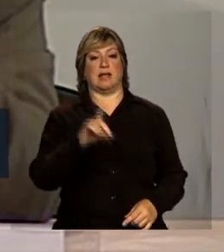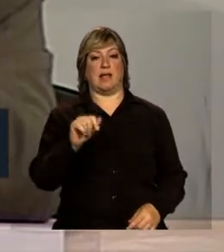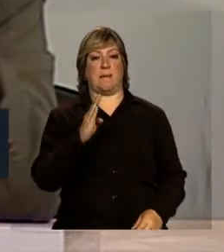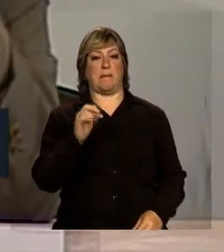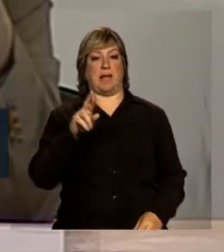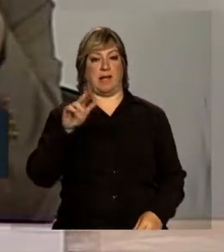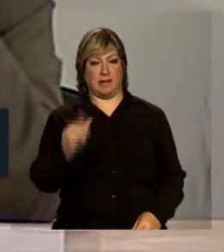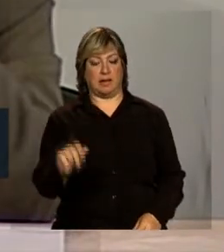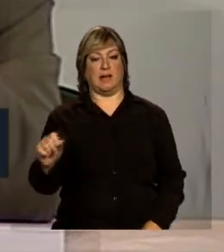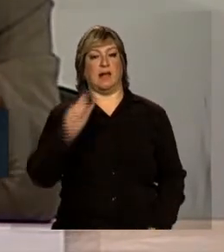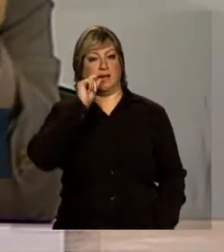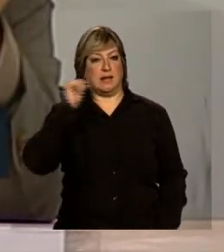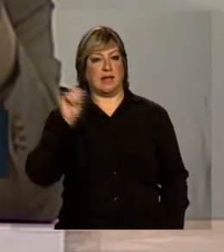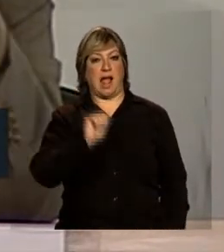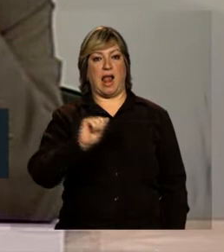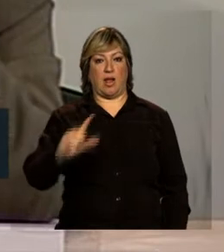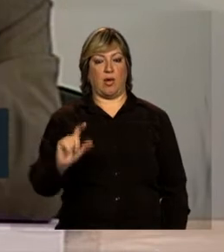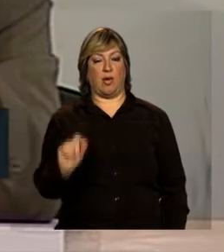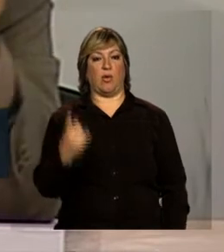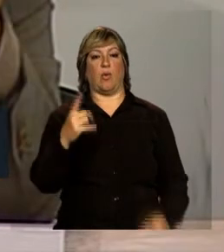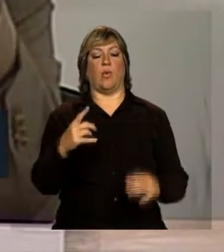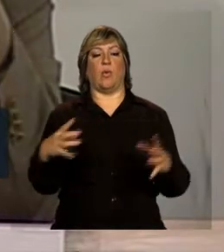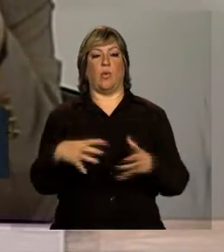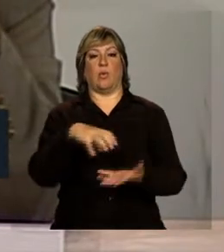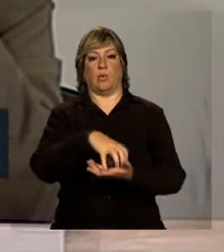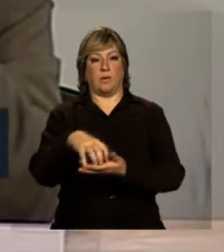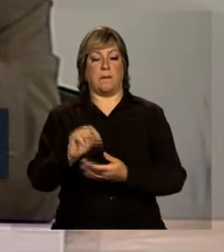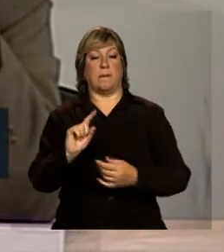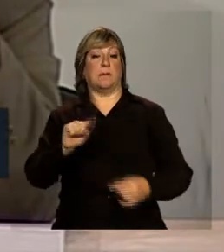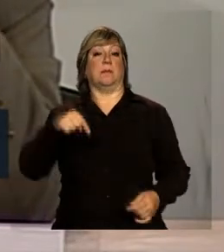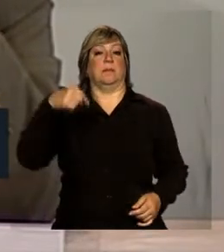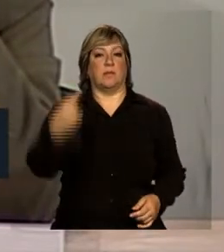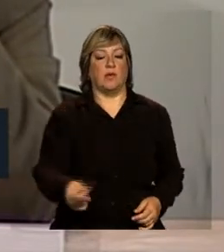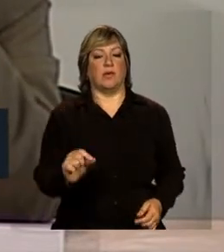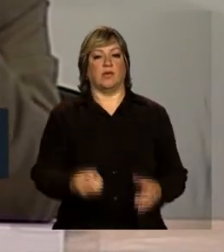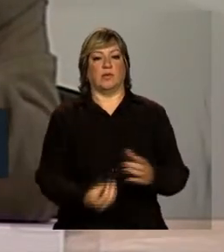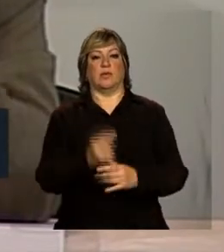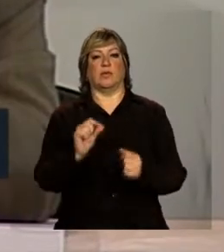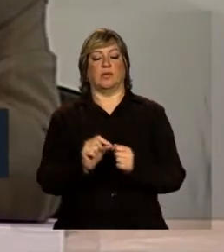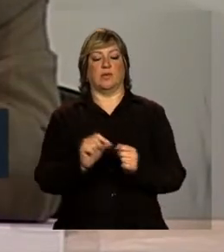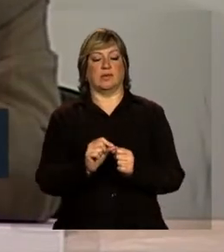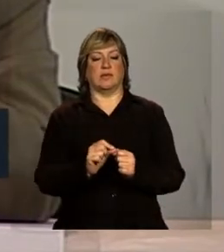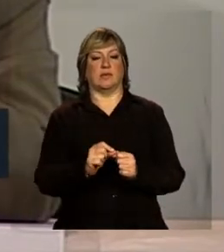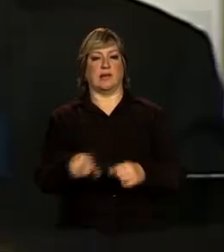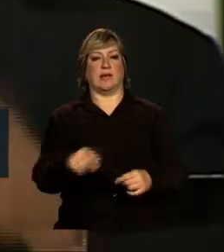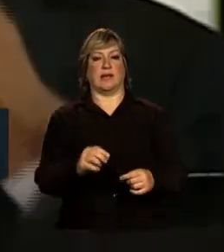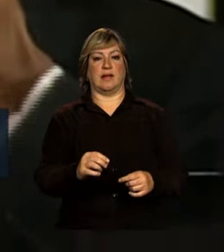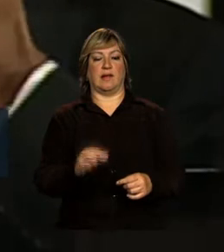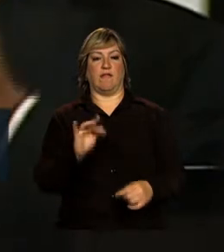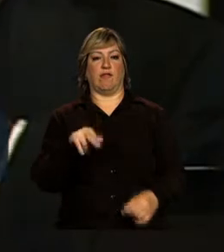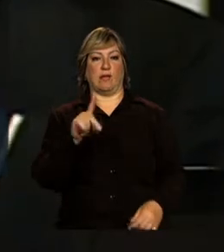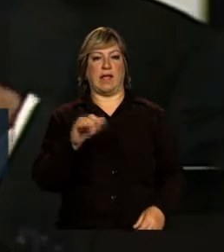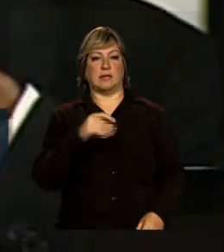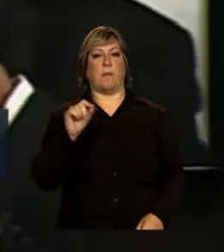num movimento que mais tarde geraria a criação da Fundação Palmares. E eu